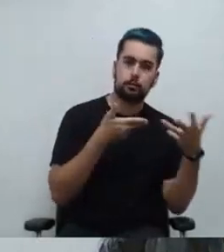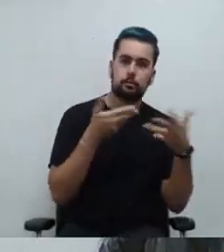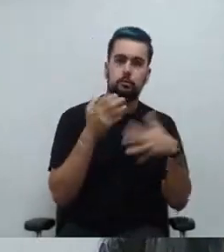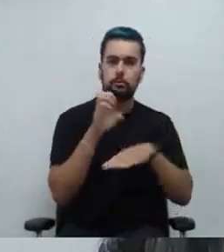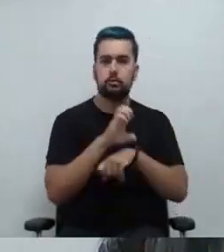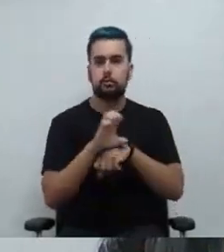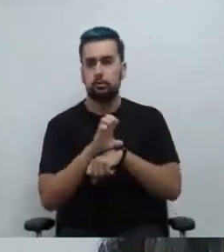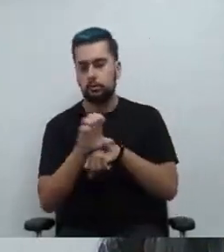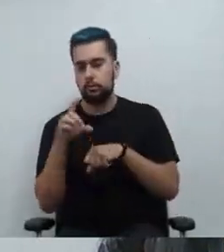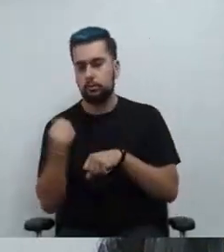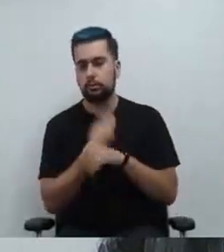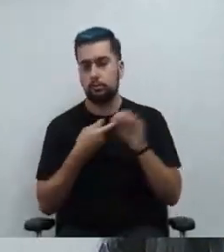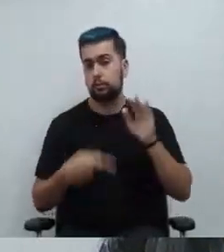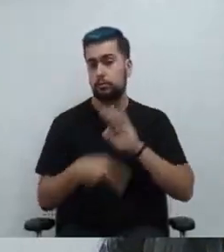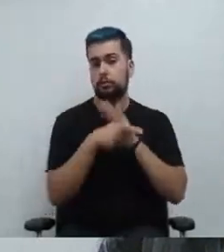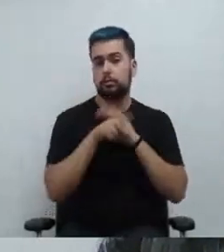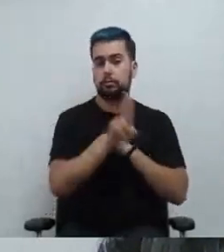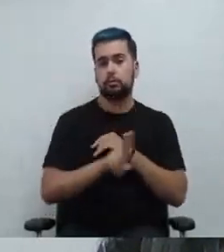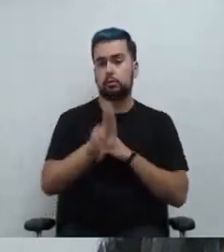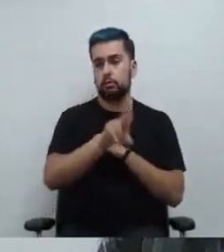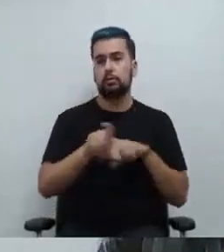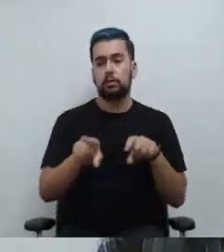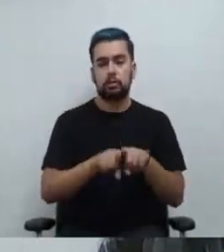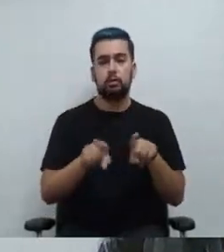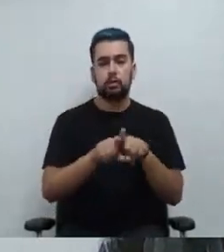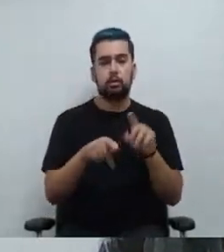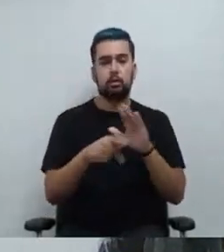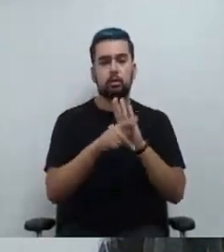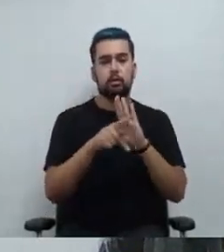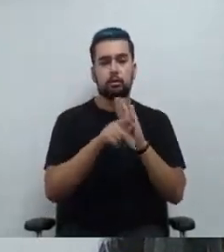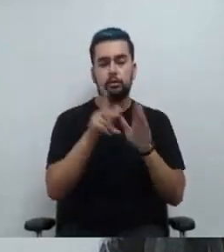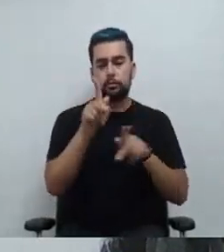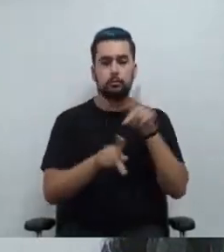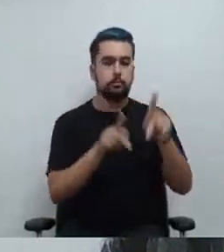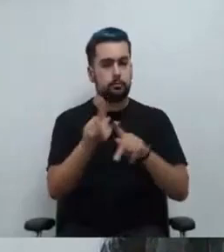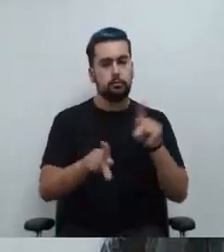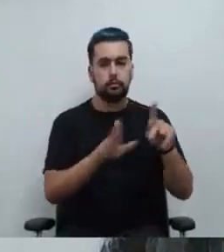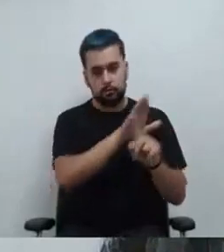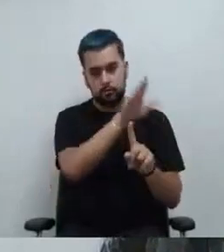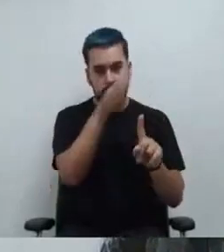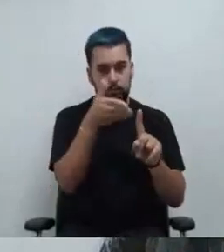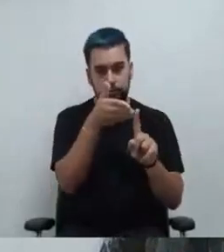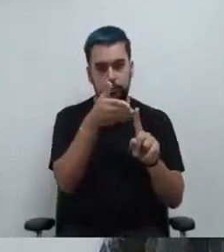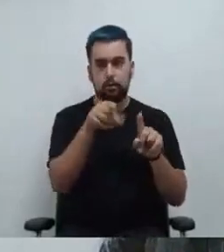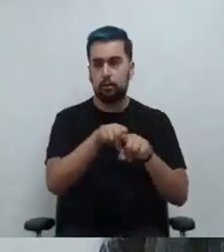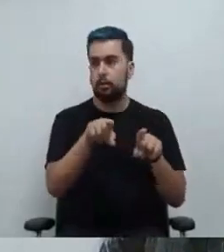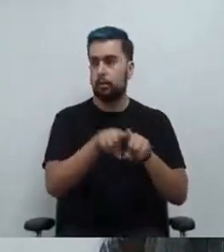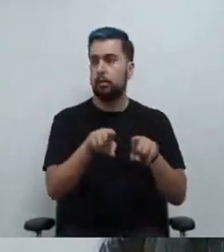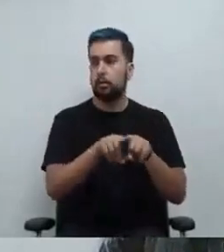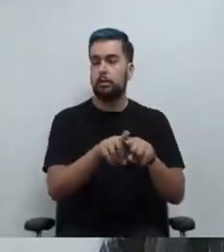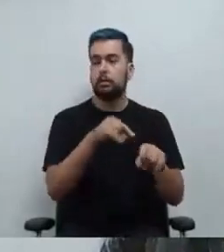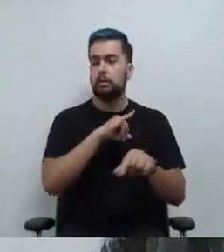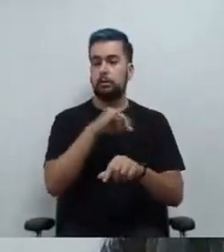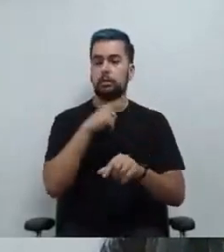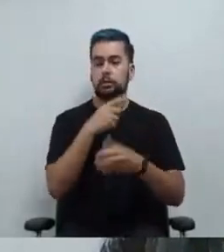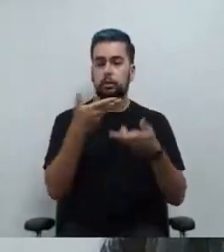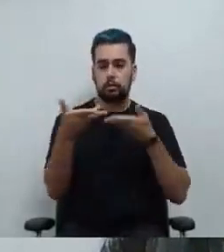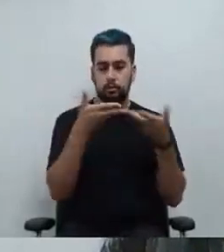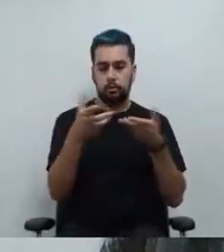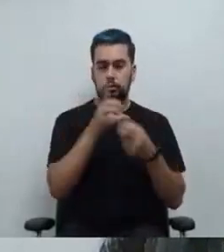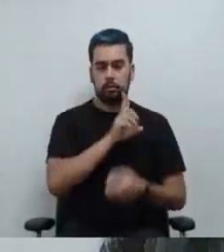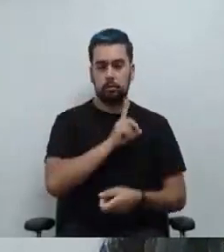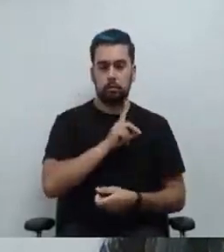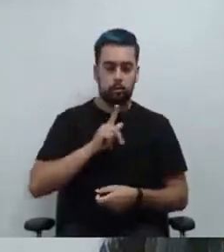terceirizados e dos nossos próprios usuários, do nosso próprio público-alvo. Isso exige uma ação da Defensoria